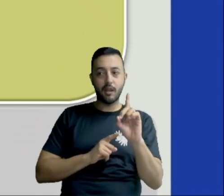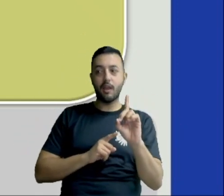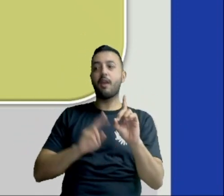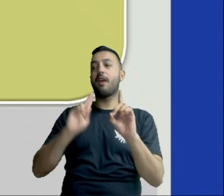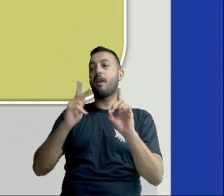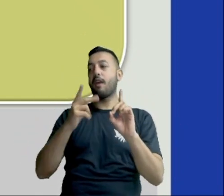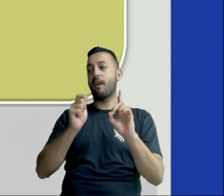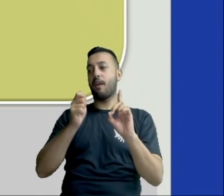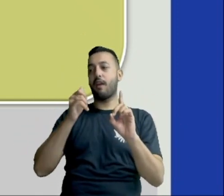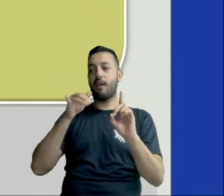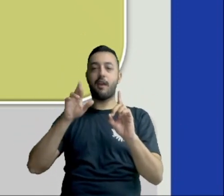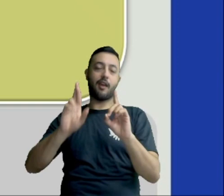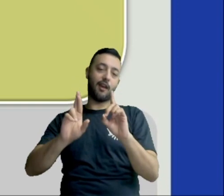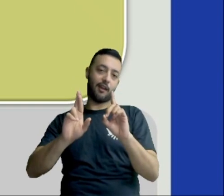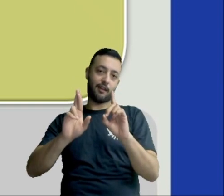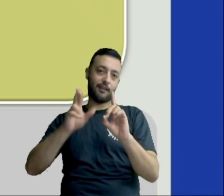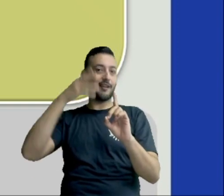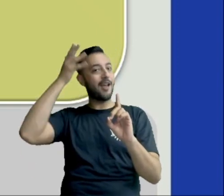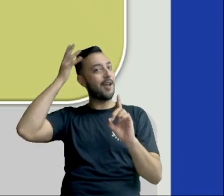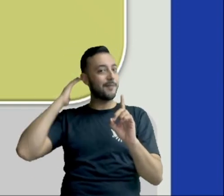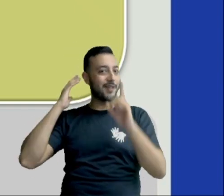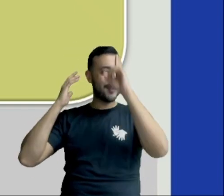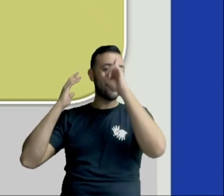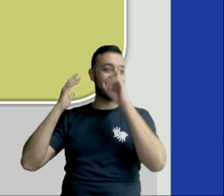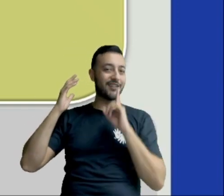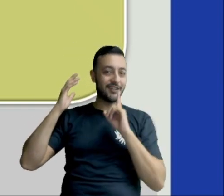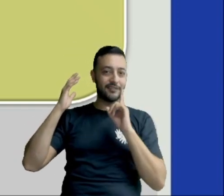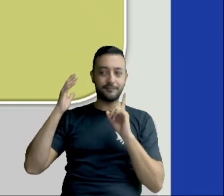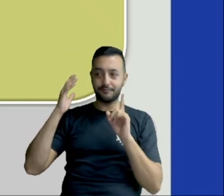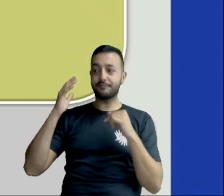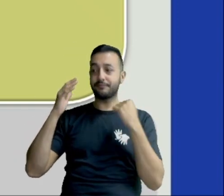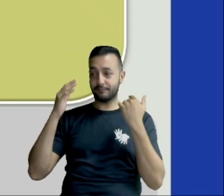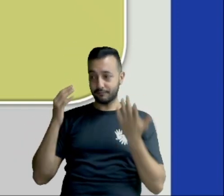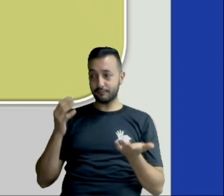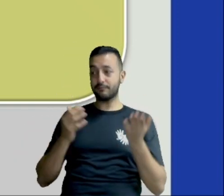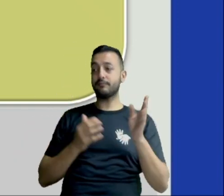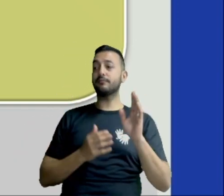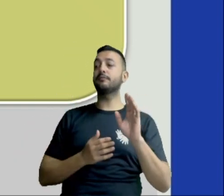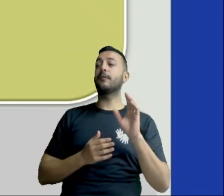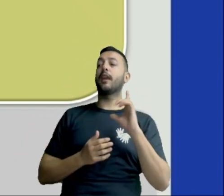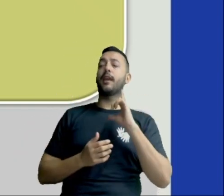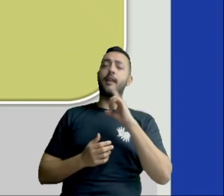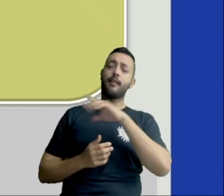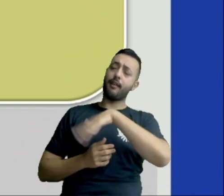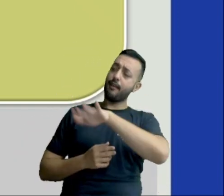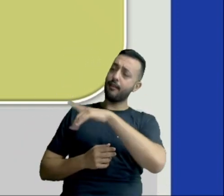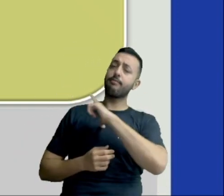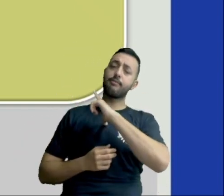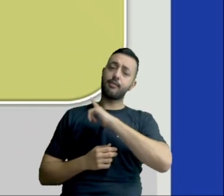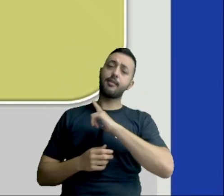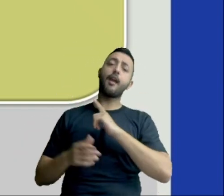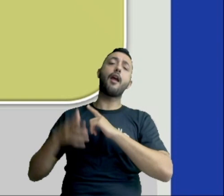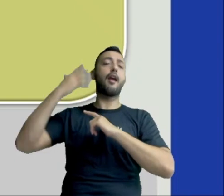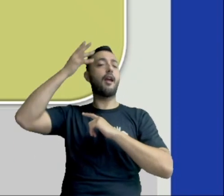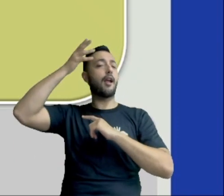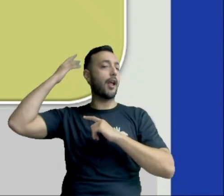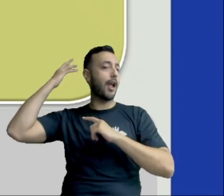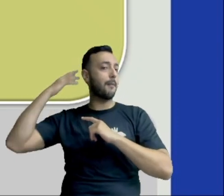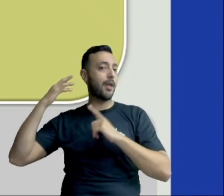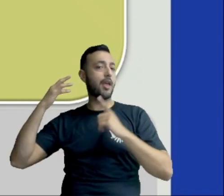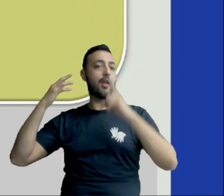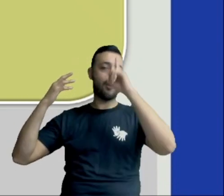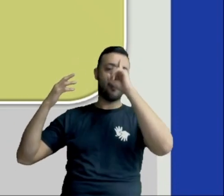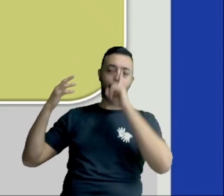hair, cabelos loiros. They have blonde hair. Eles ou elas têm cabelos loiros. E